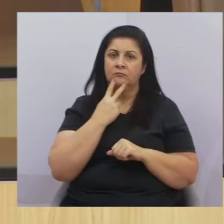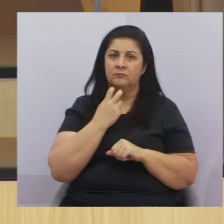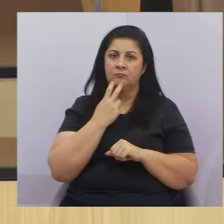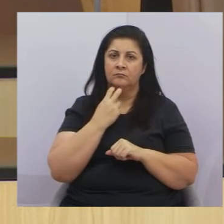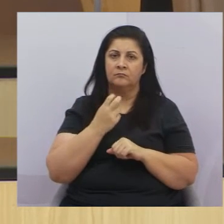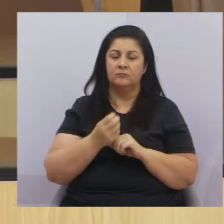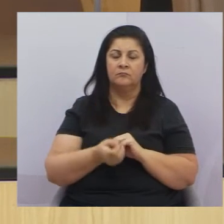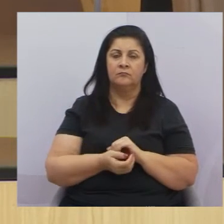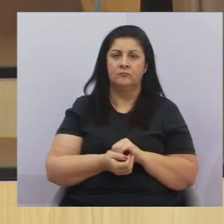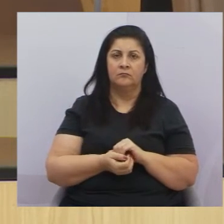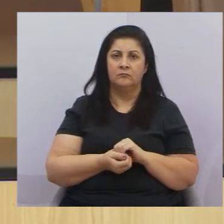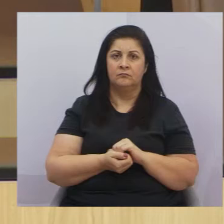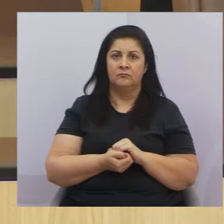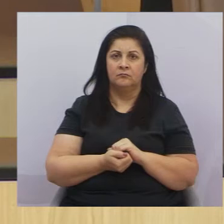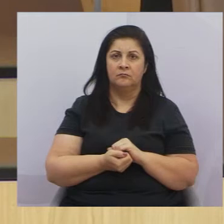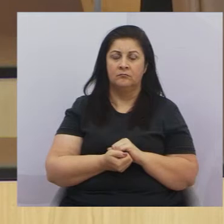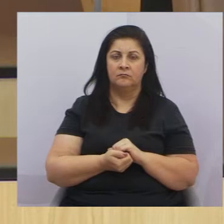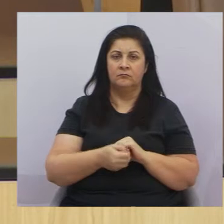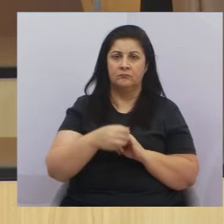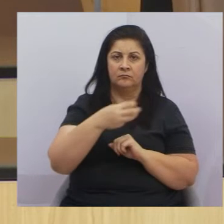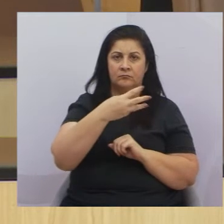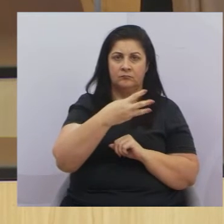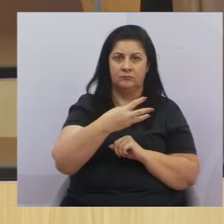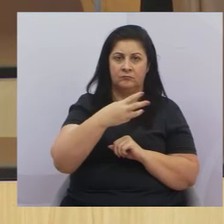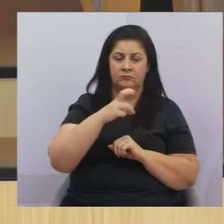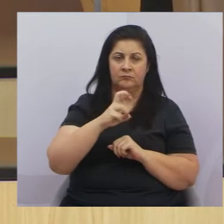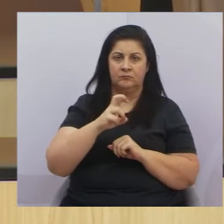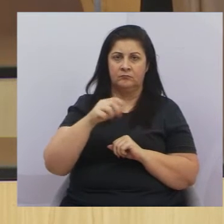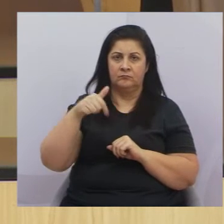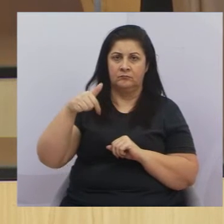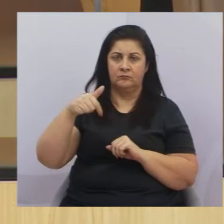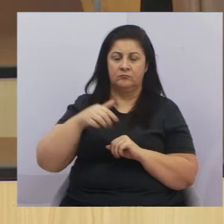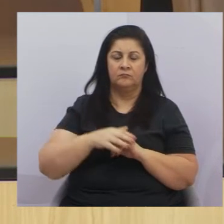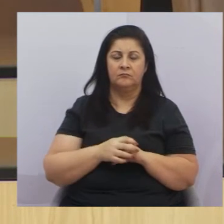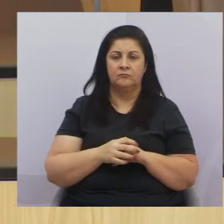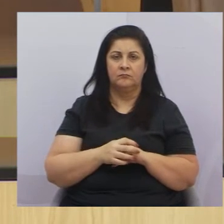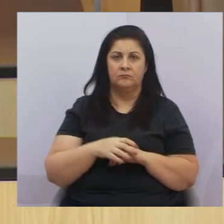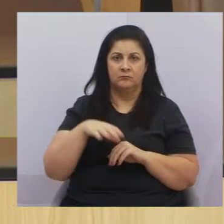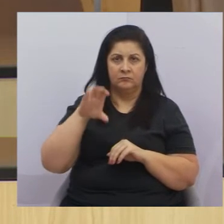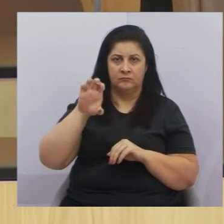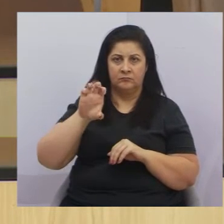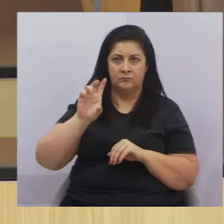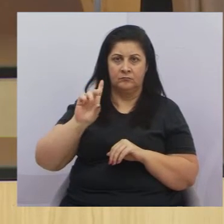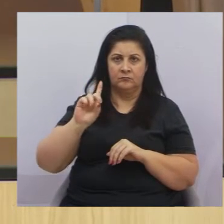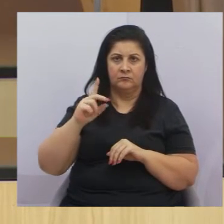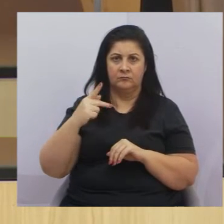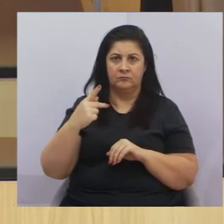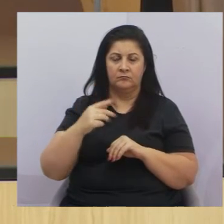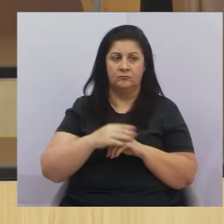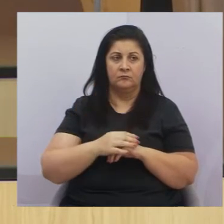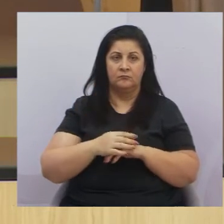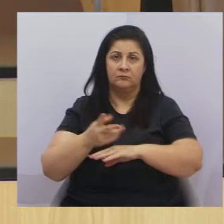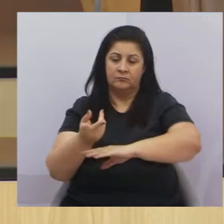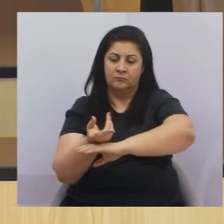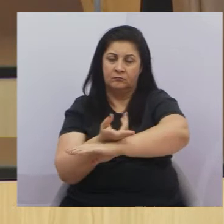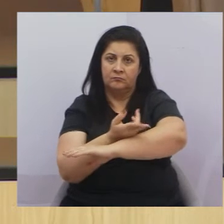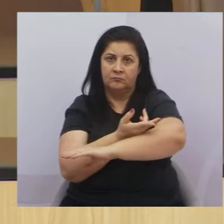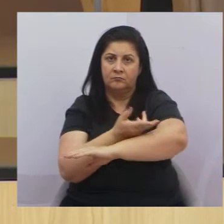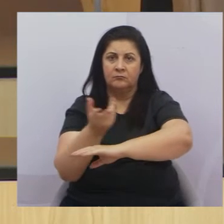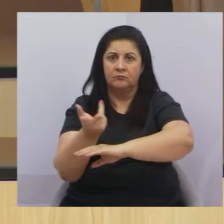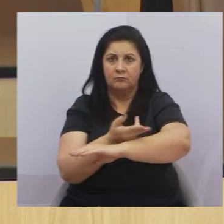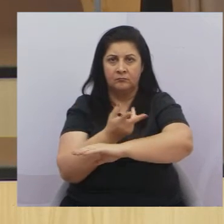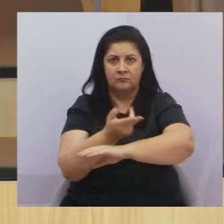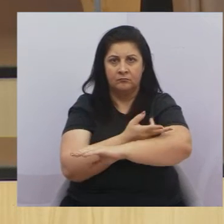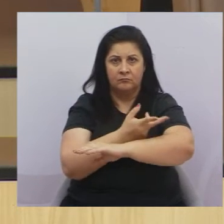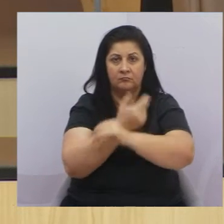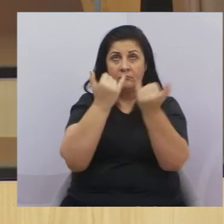Lua. Requerimento 357, a EDP solicitando retirada de vegetação surgida em cabos de